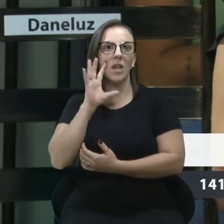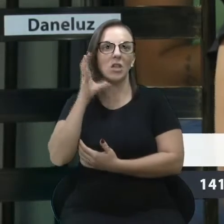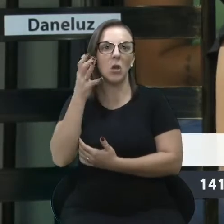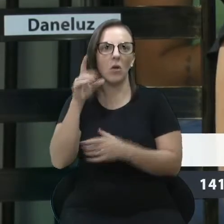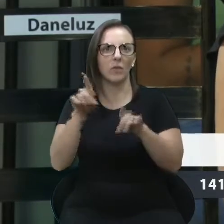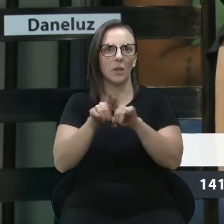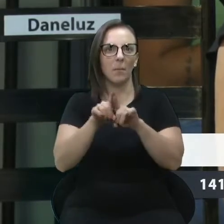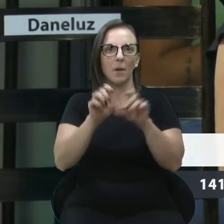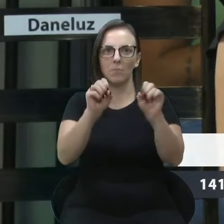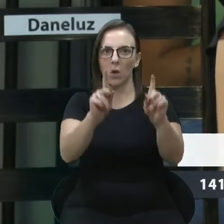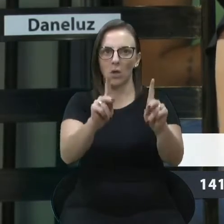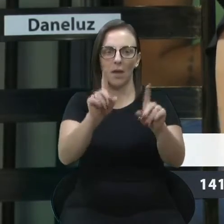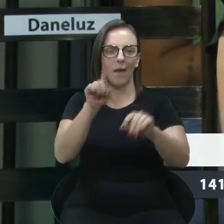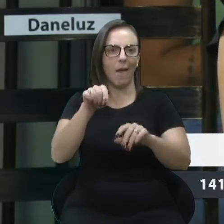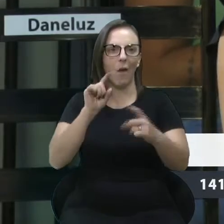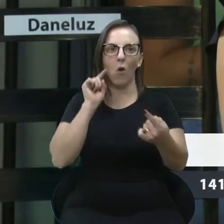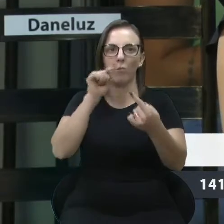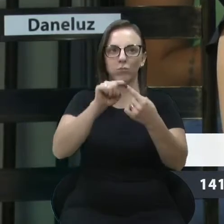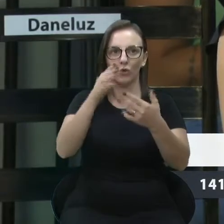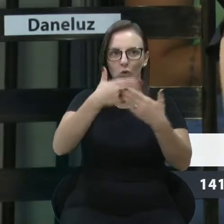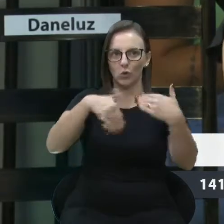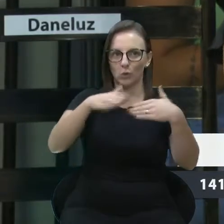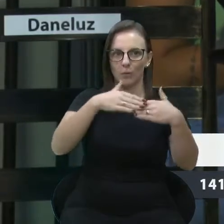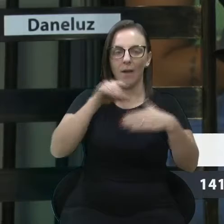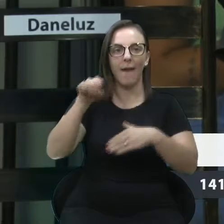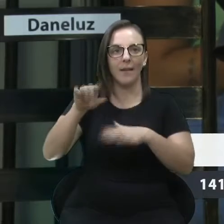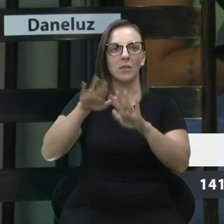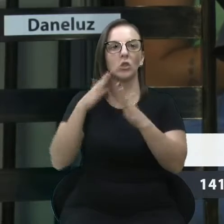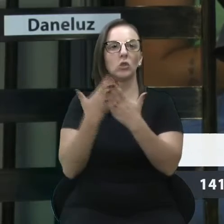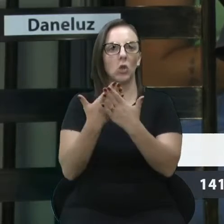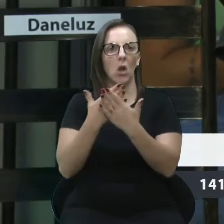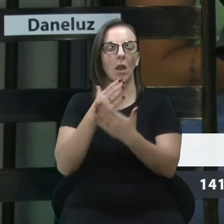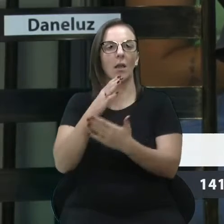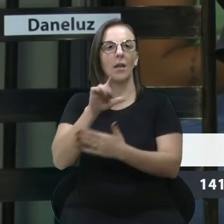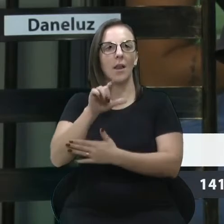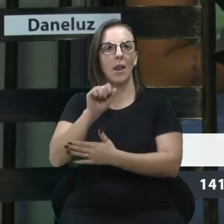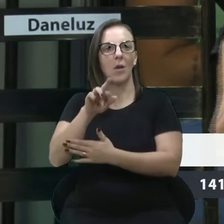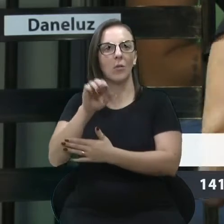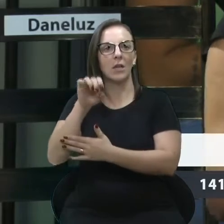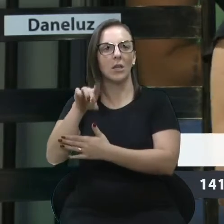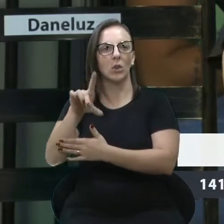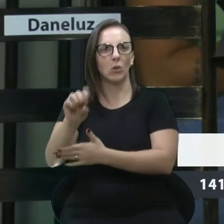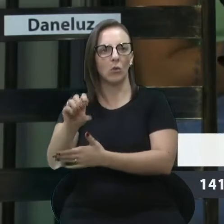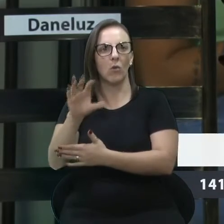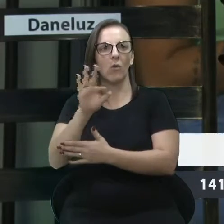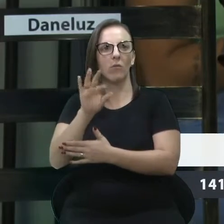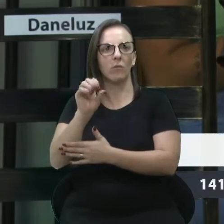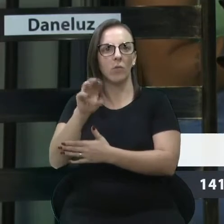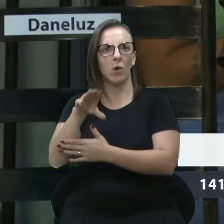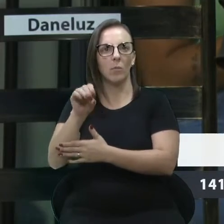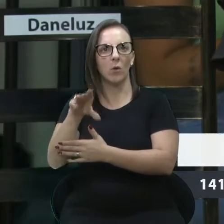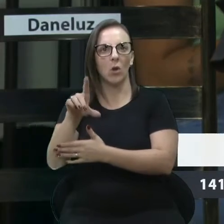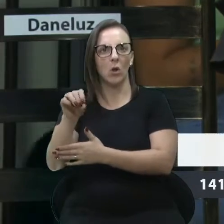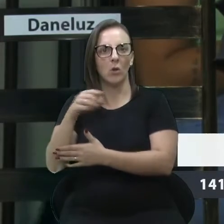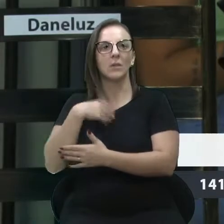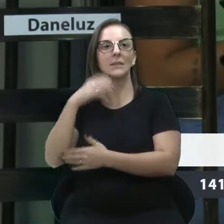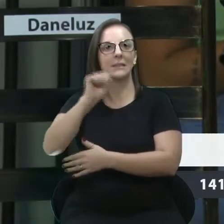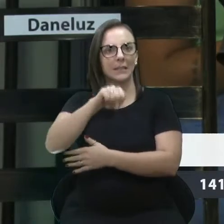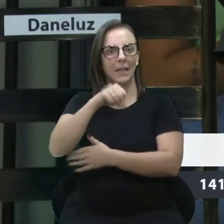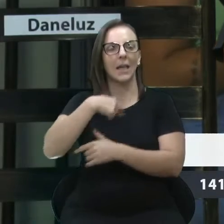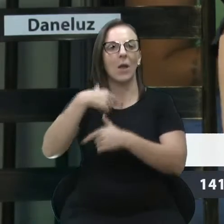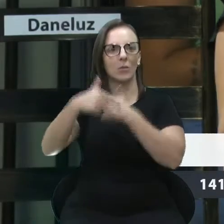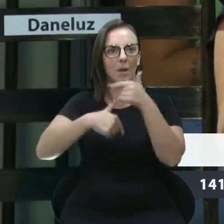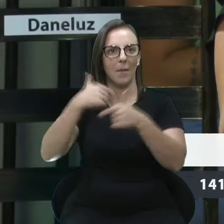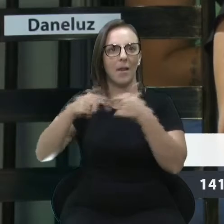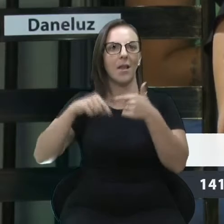Que esse é o nosso objetivo. Sobre a Escola Laurindo Fórmulo, sim, trabalhei na escola, tenho um carinho imenso por aquela comunidade de São Ciro